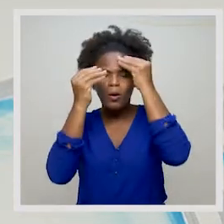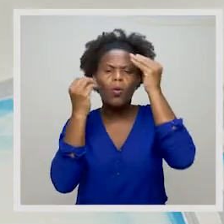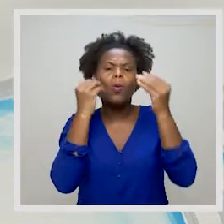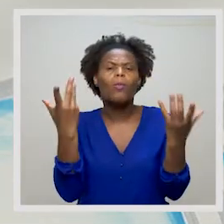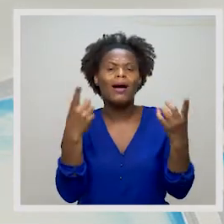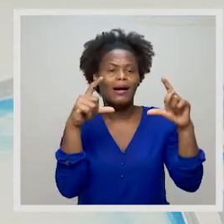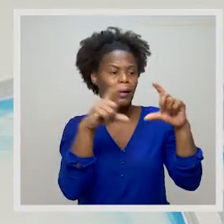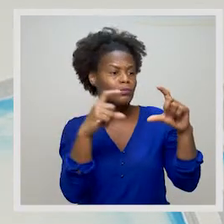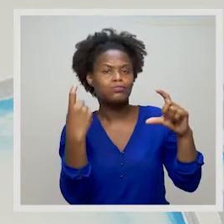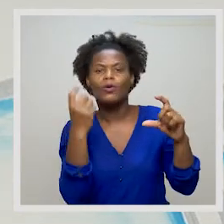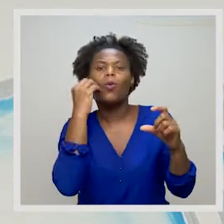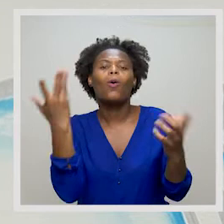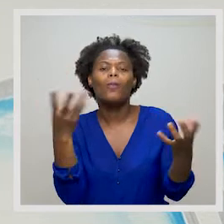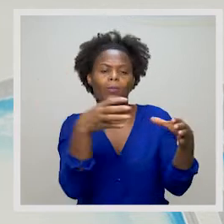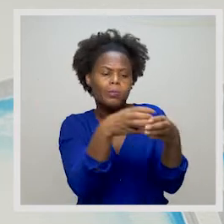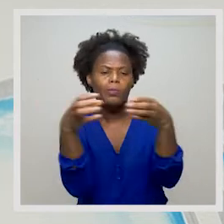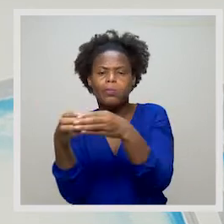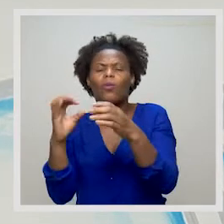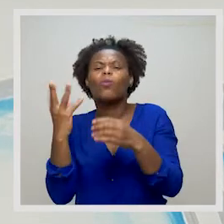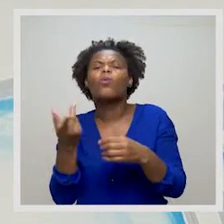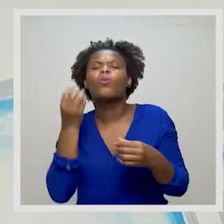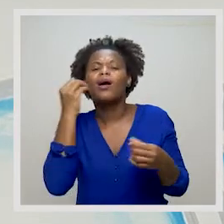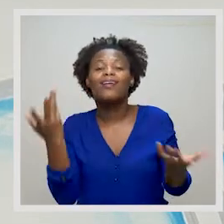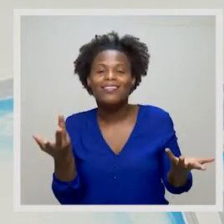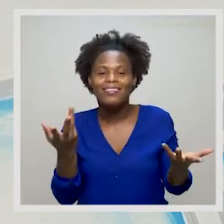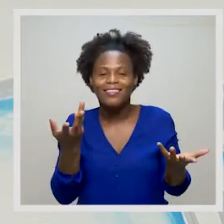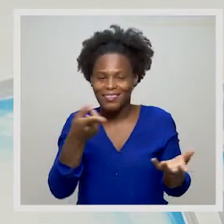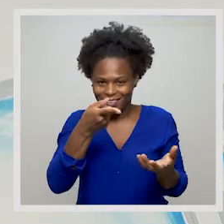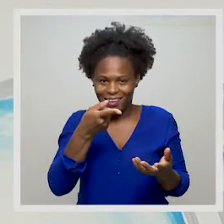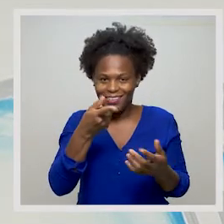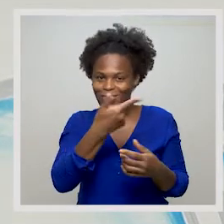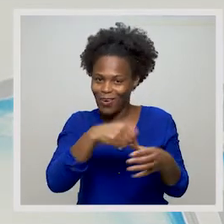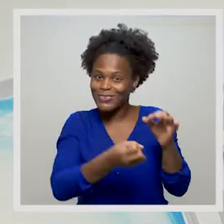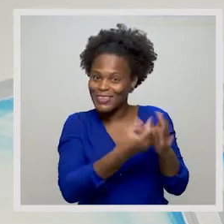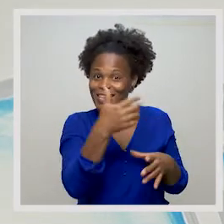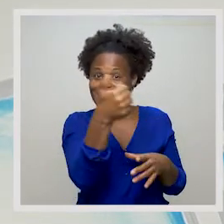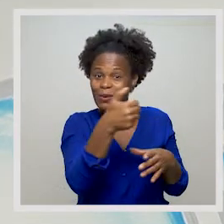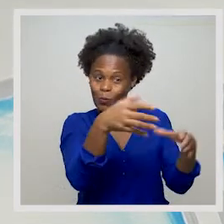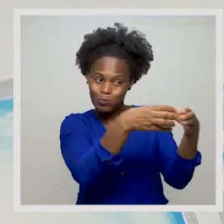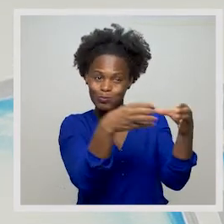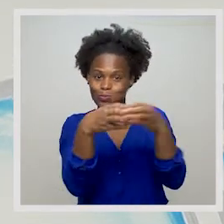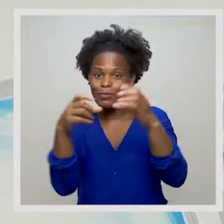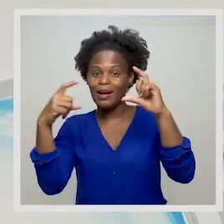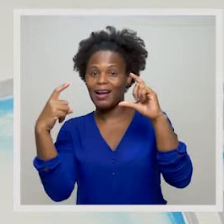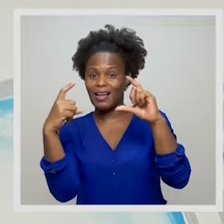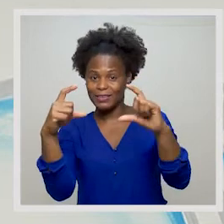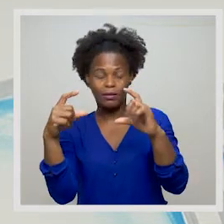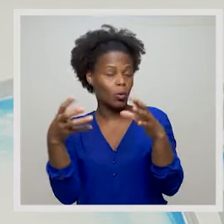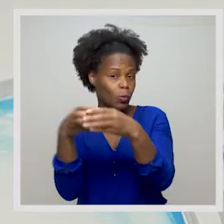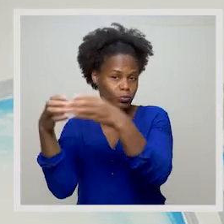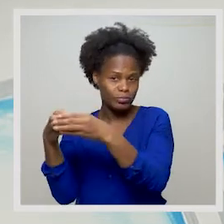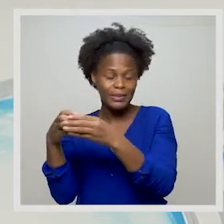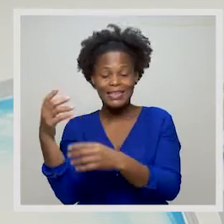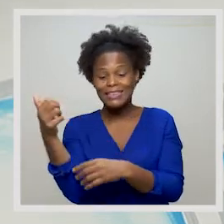as classes. Quantas classes formamos na aula anterior? Isso mesmo, formamos 5 classes